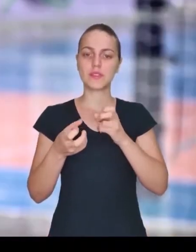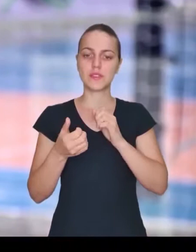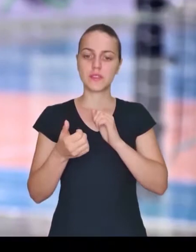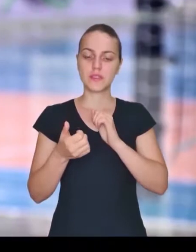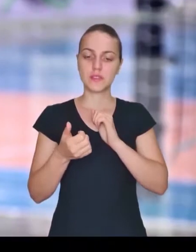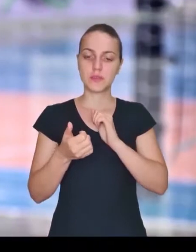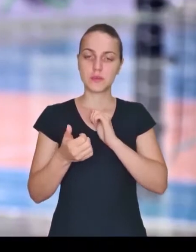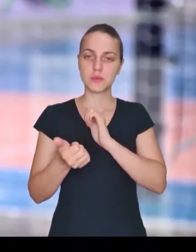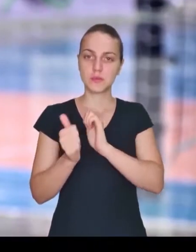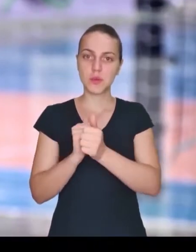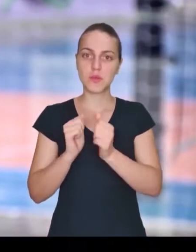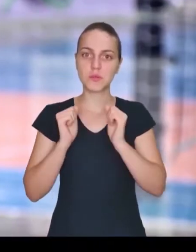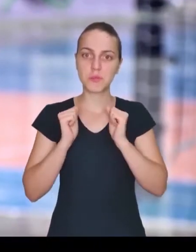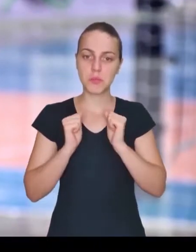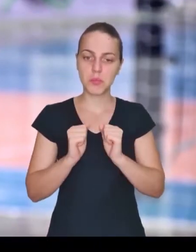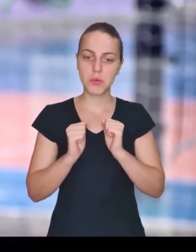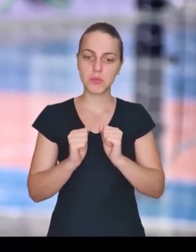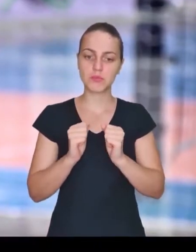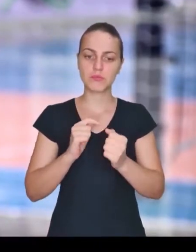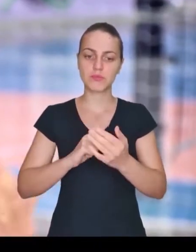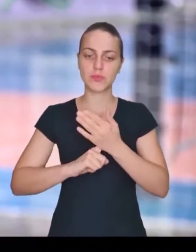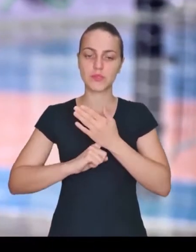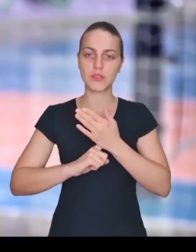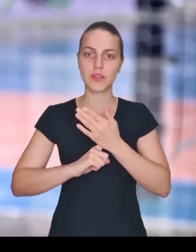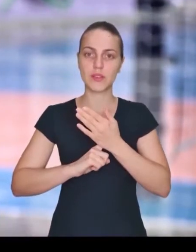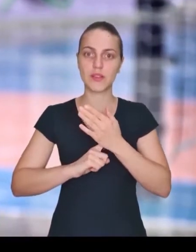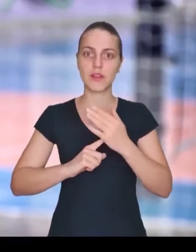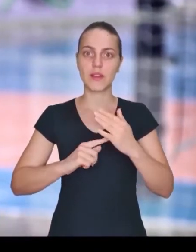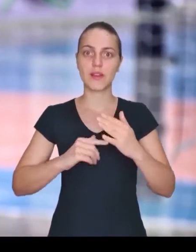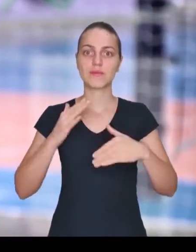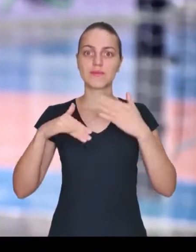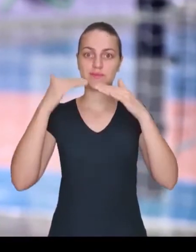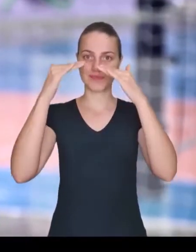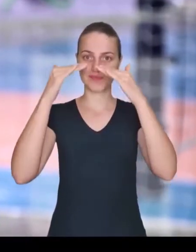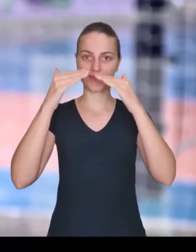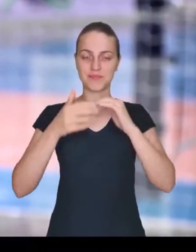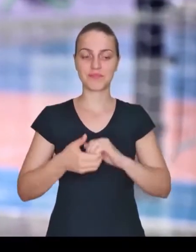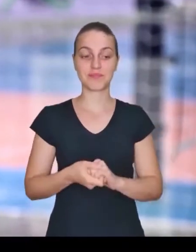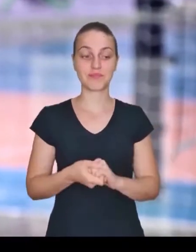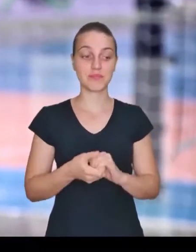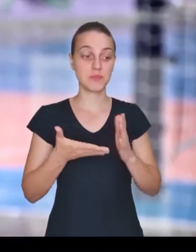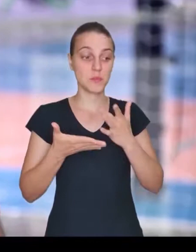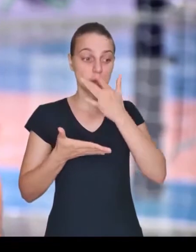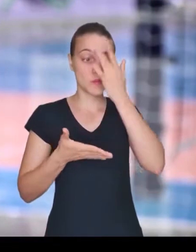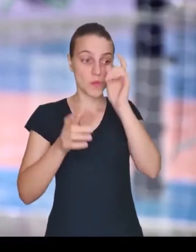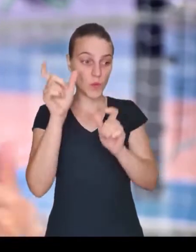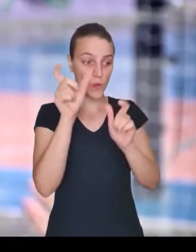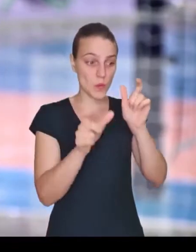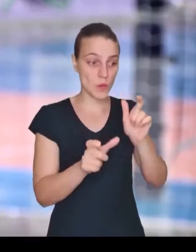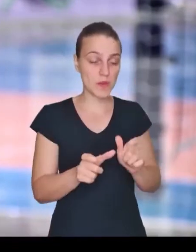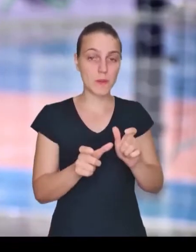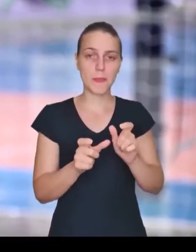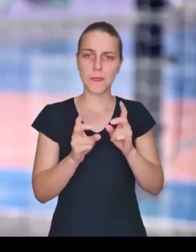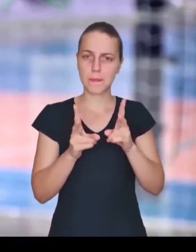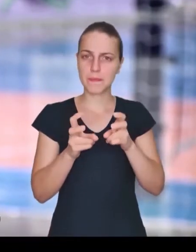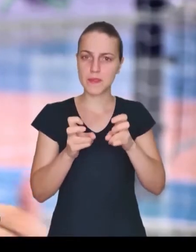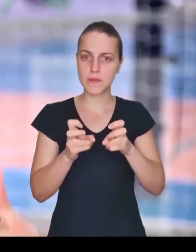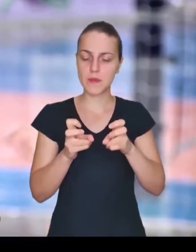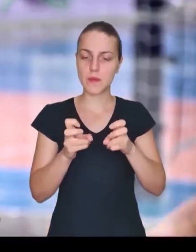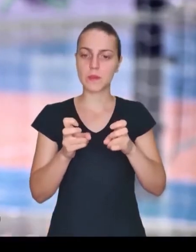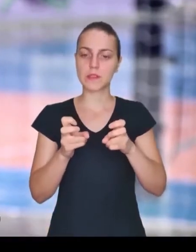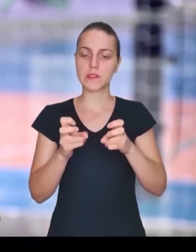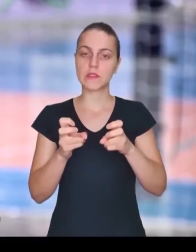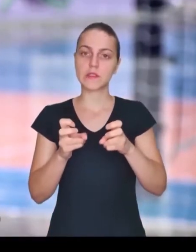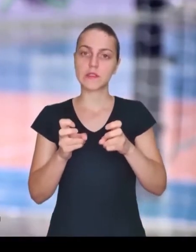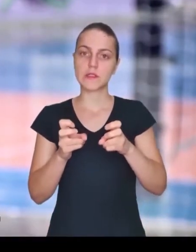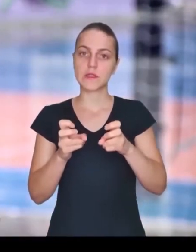Dantas, técnico de vôlei encontrou na sentado. deficiência um trampolim para modificar a sua qualidade de vida ou mudar radicalmente a sua vida, tornar-se